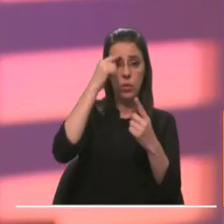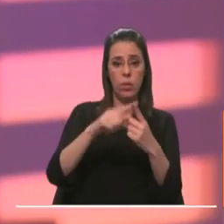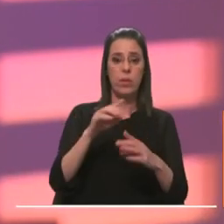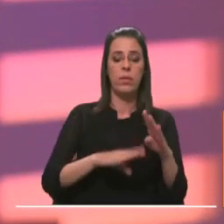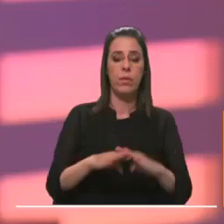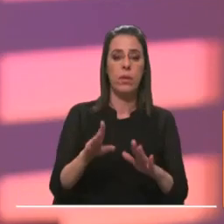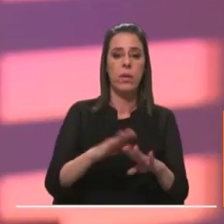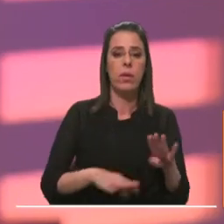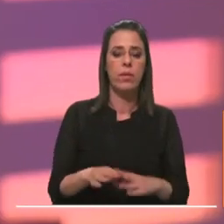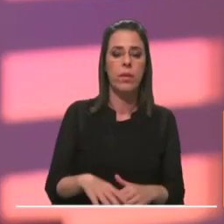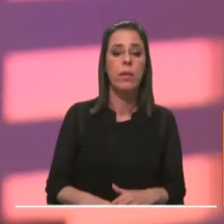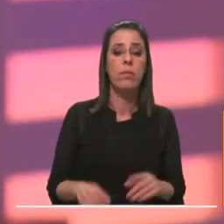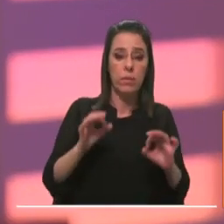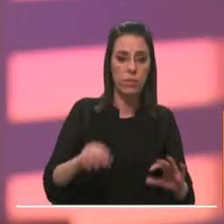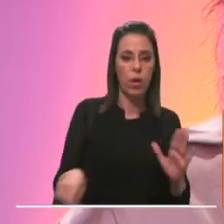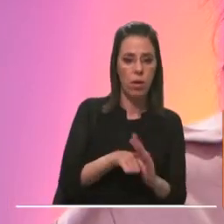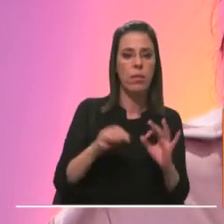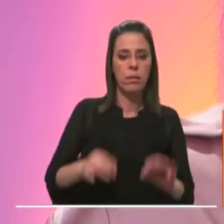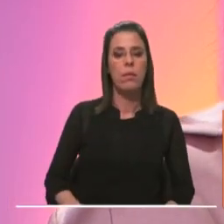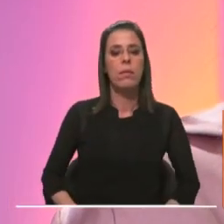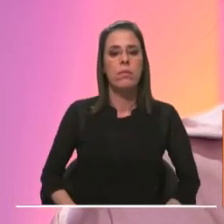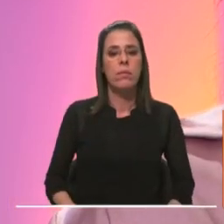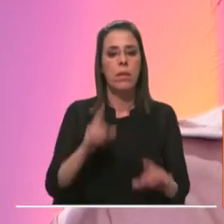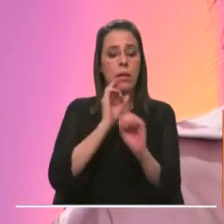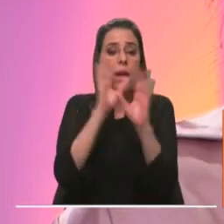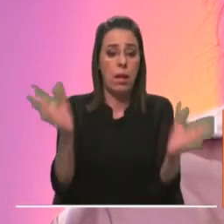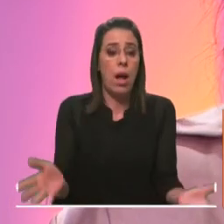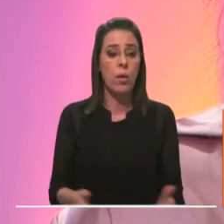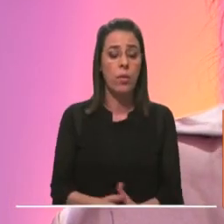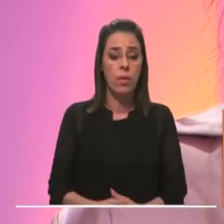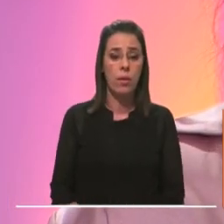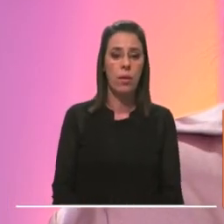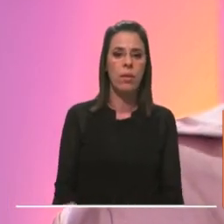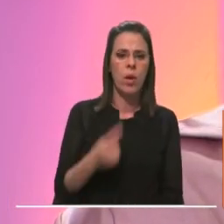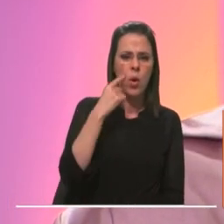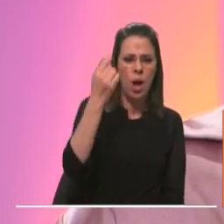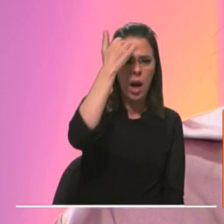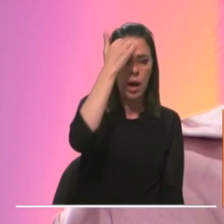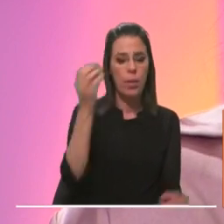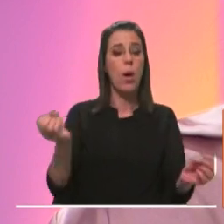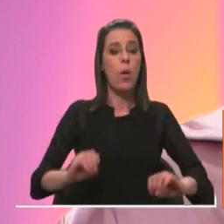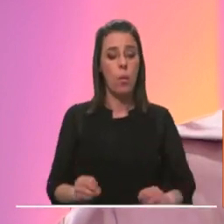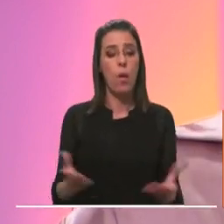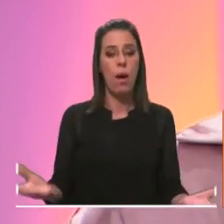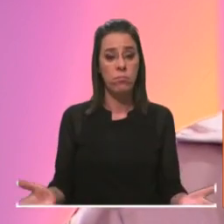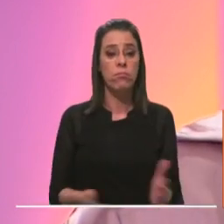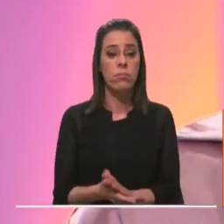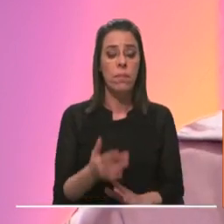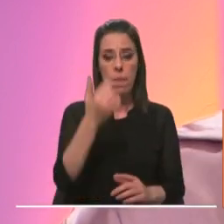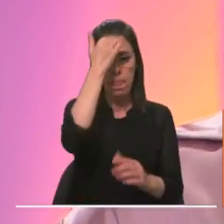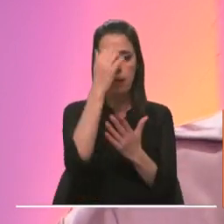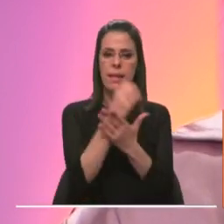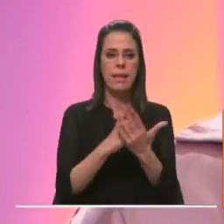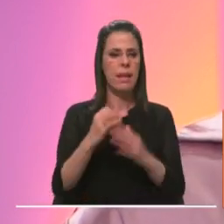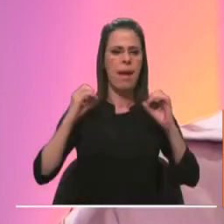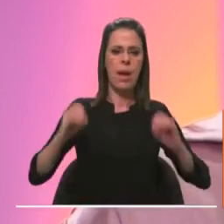aquilo que fez. Não, teve intenção. Teve? Obviamente que teve. Quer dizer, uma pessoa que não mostra arrependimento. Era isso que eu ia perguntar. Ele mostrou